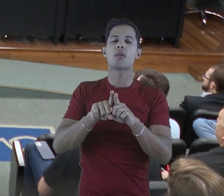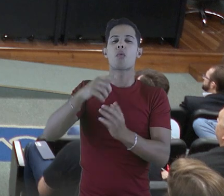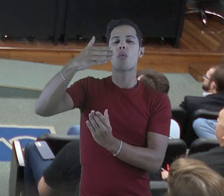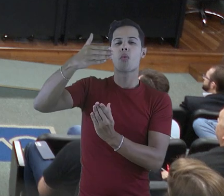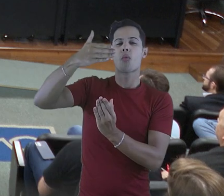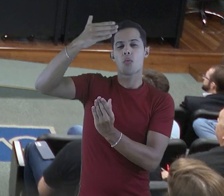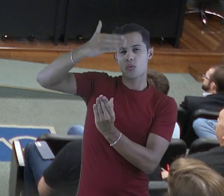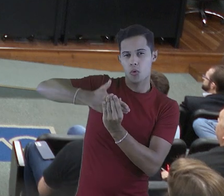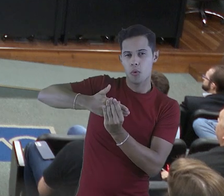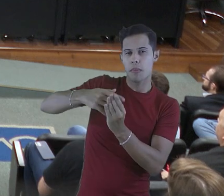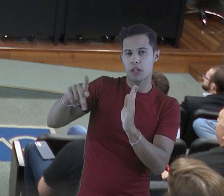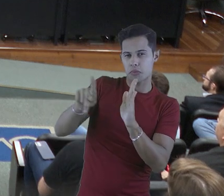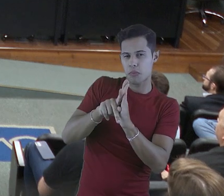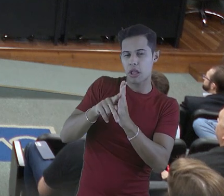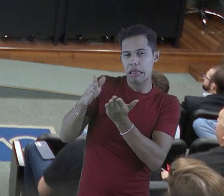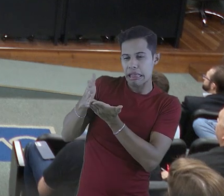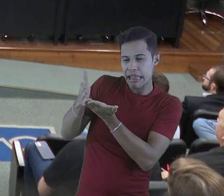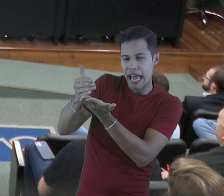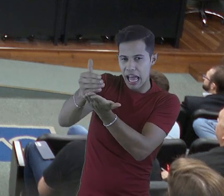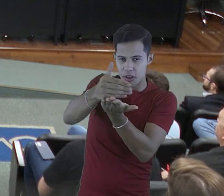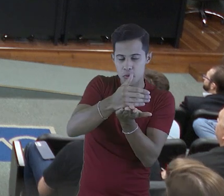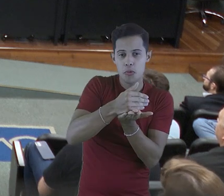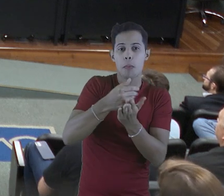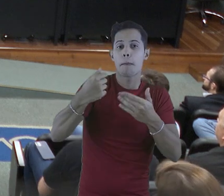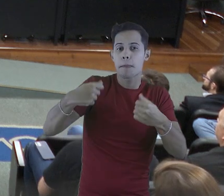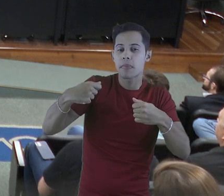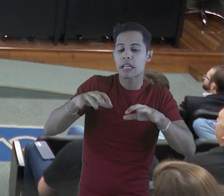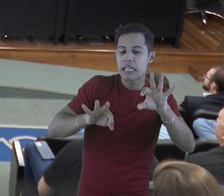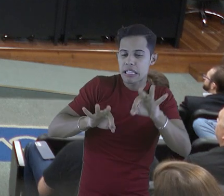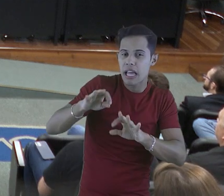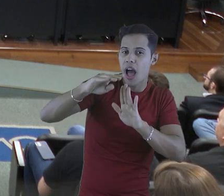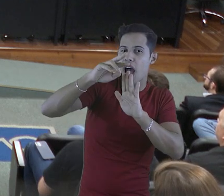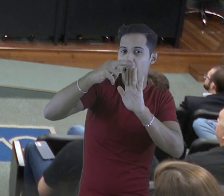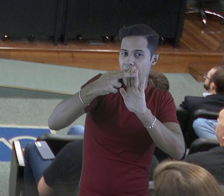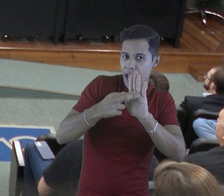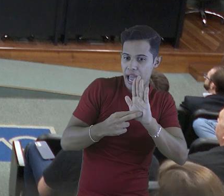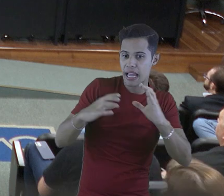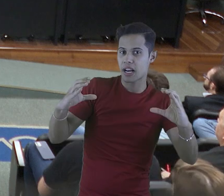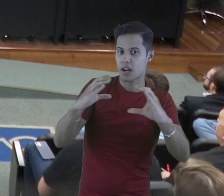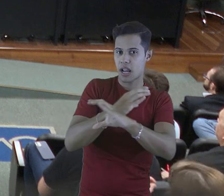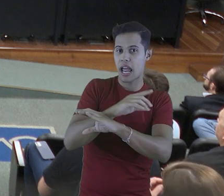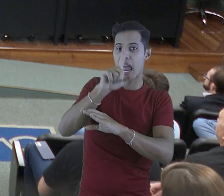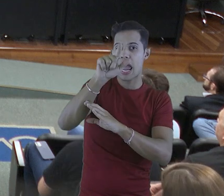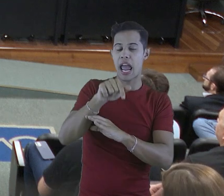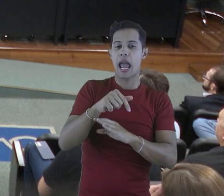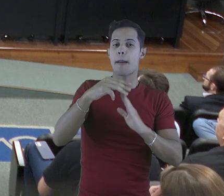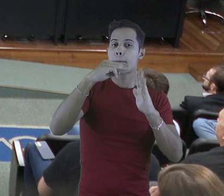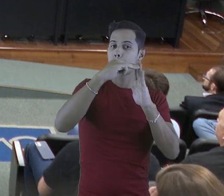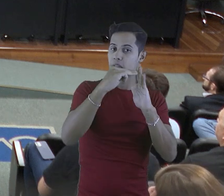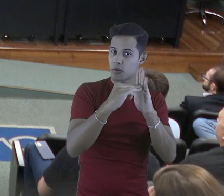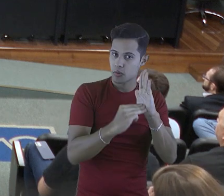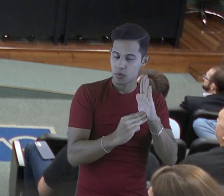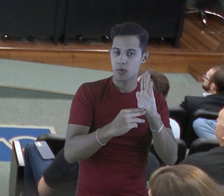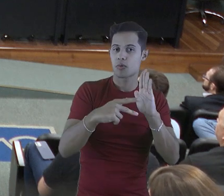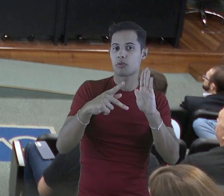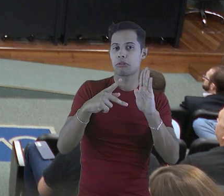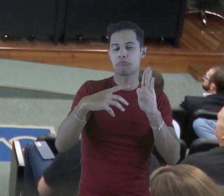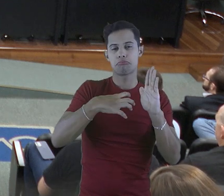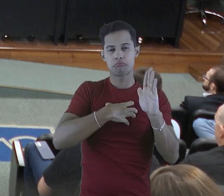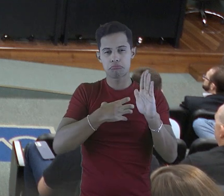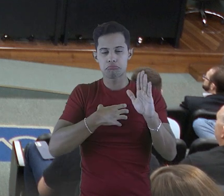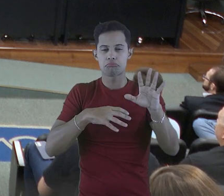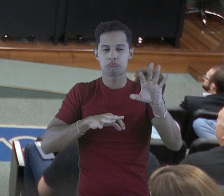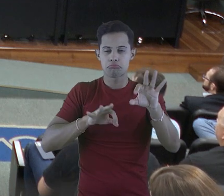completo e essa é uma metodologia que é uma metodologia que de alguma forma ela foi importada da GDPR que é a legislação